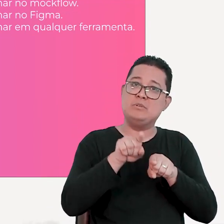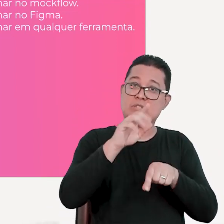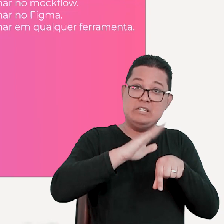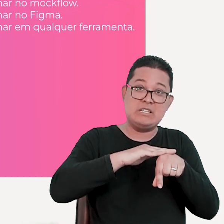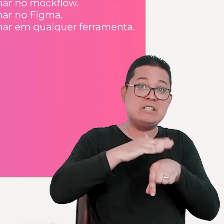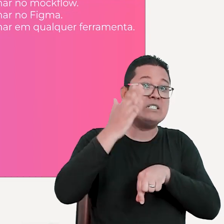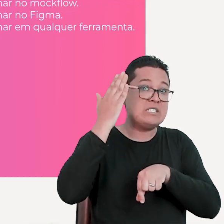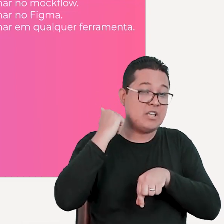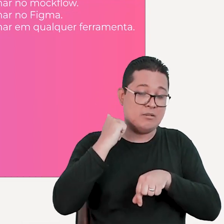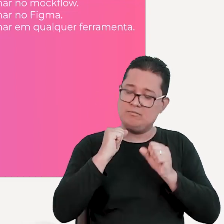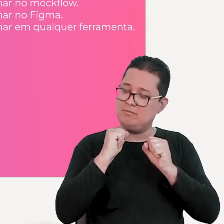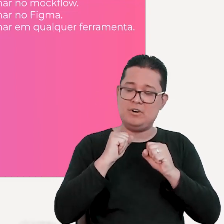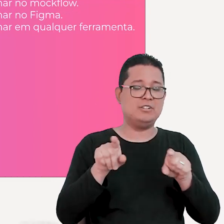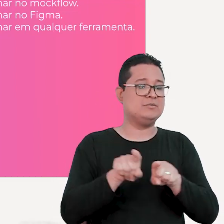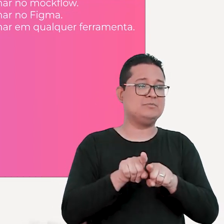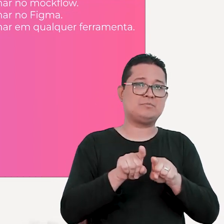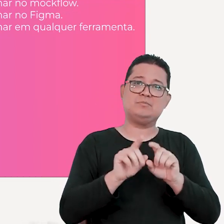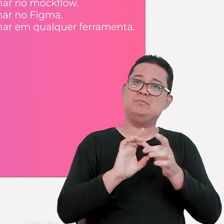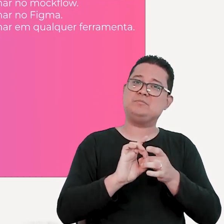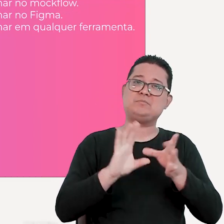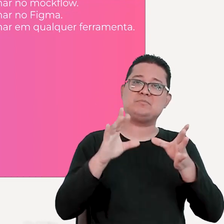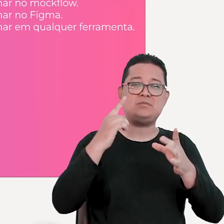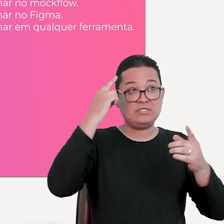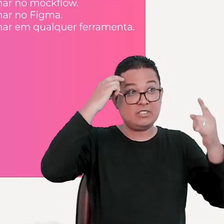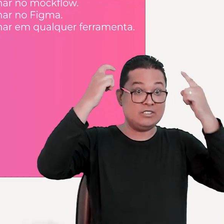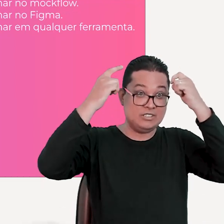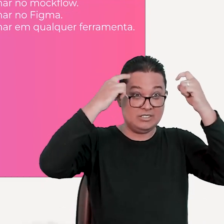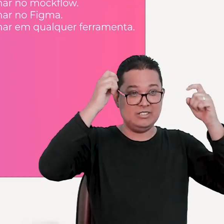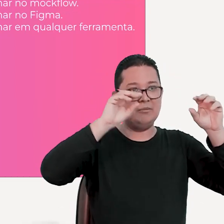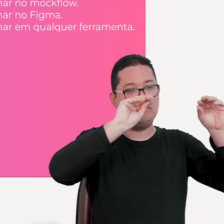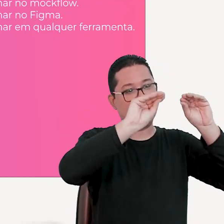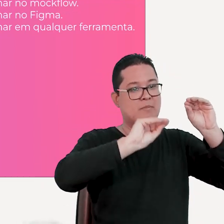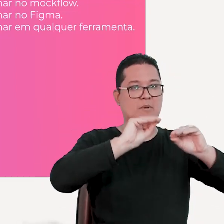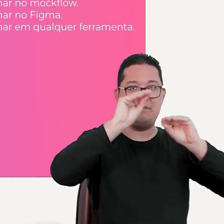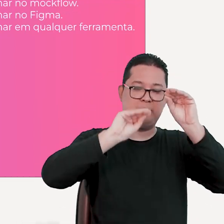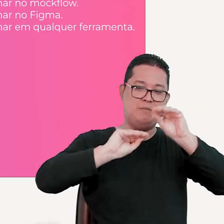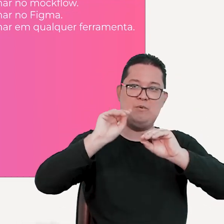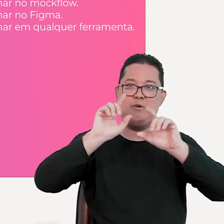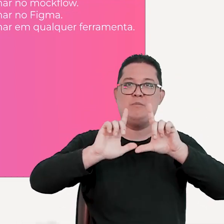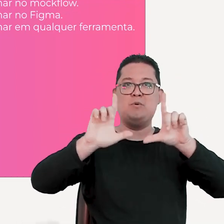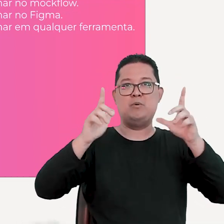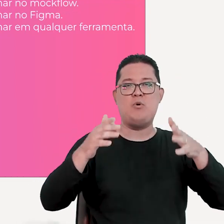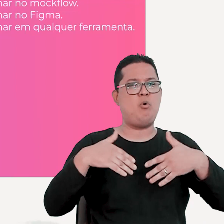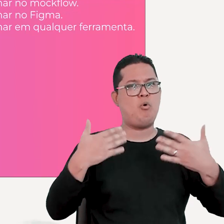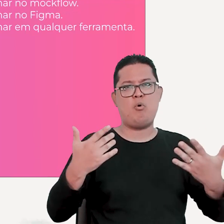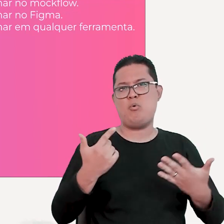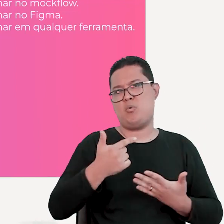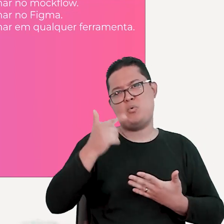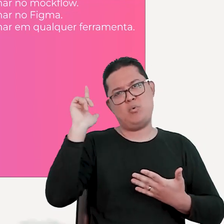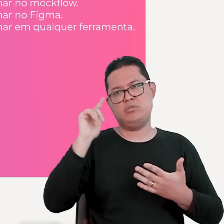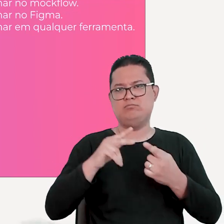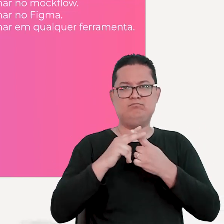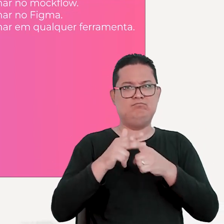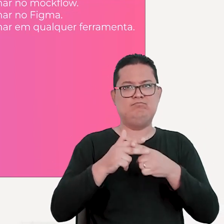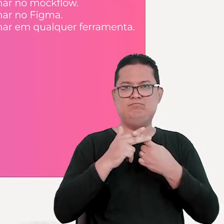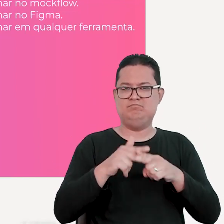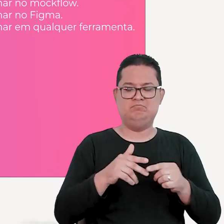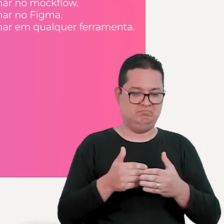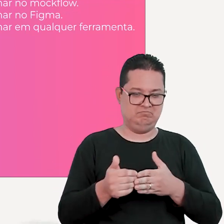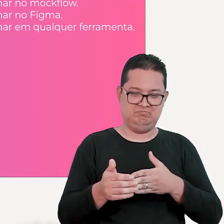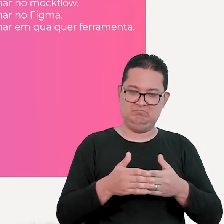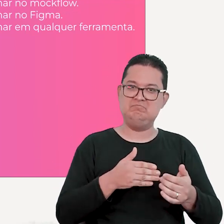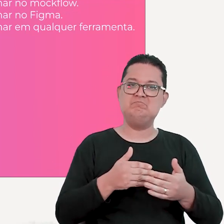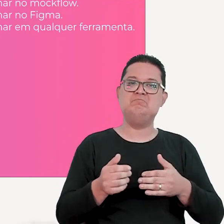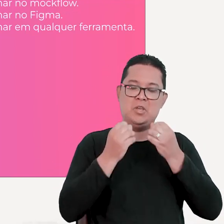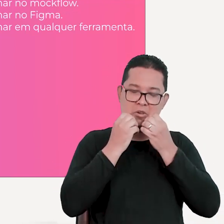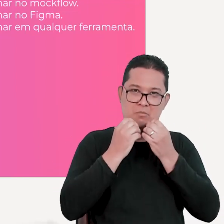você também pode desenhar lá para colocar as ideias na tela, no caso, né? ou em qualquer outra ferramenta que você conhecer também e